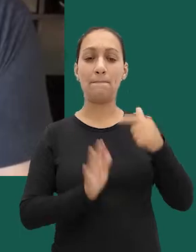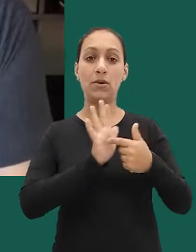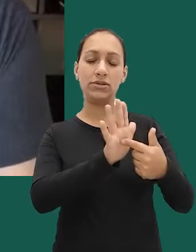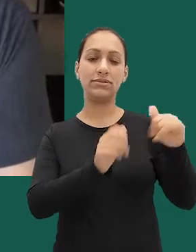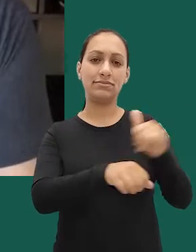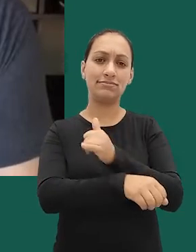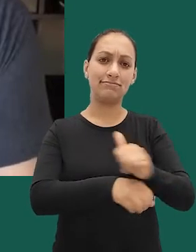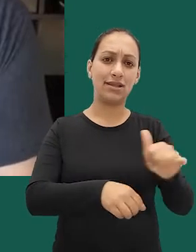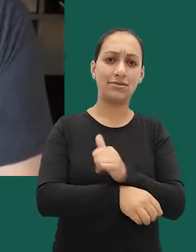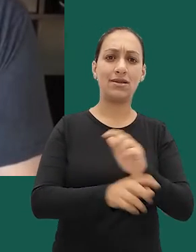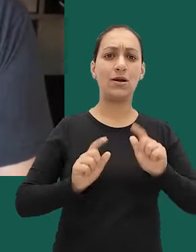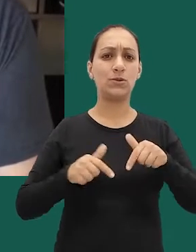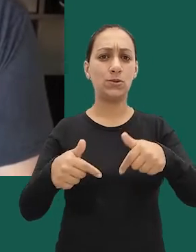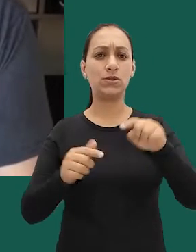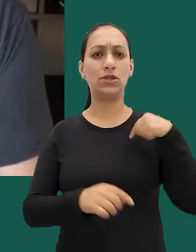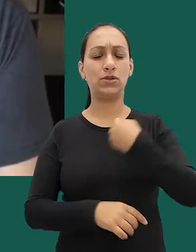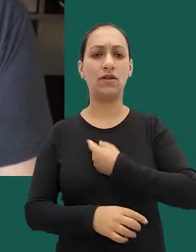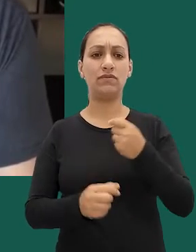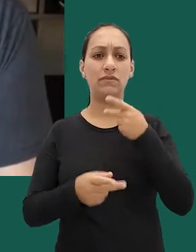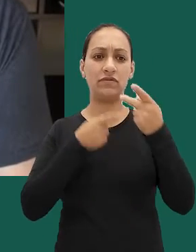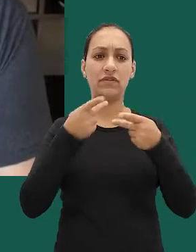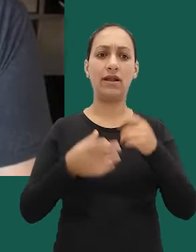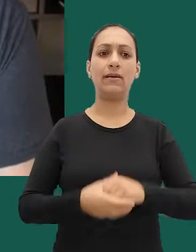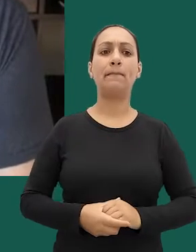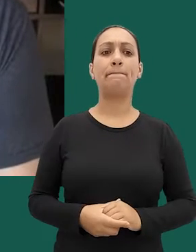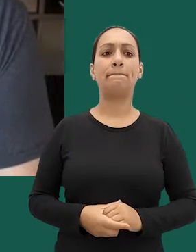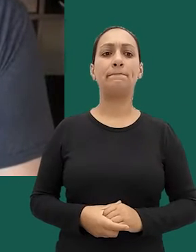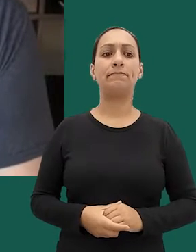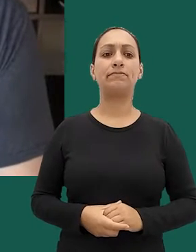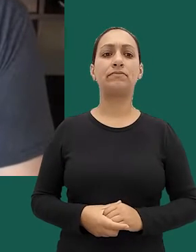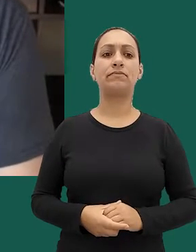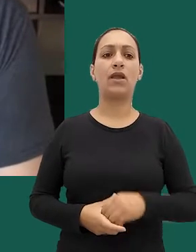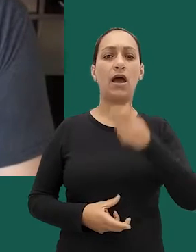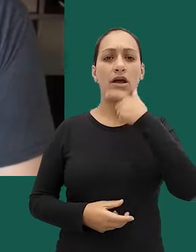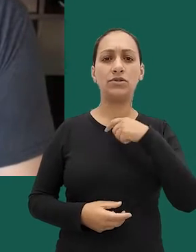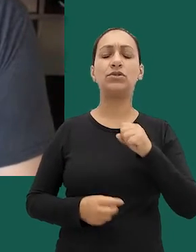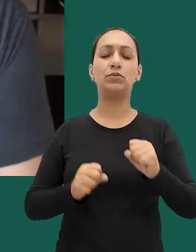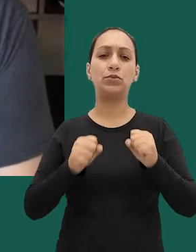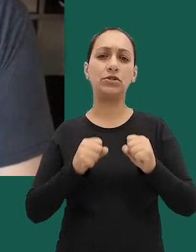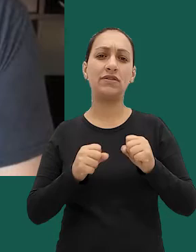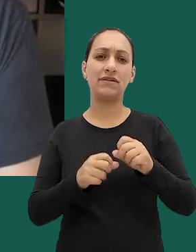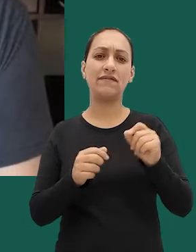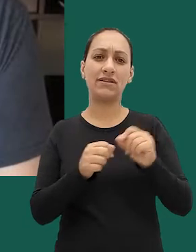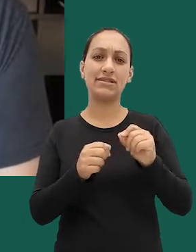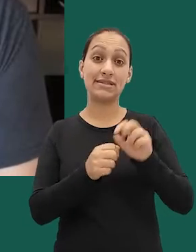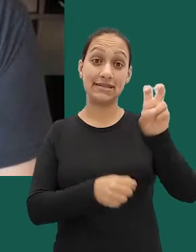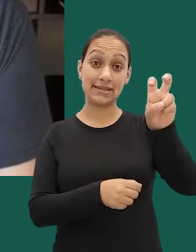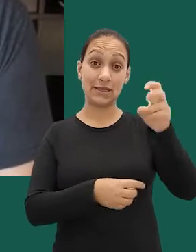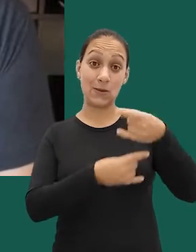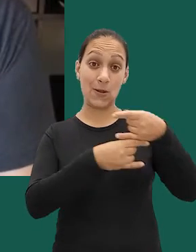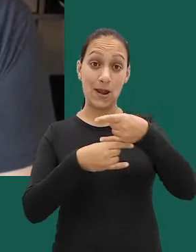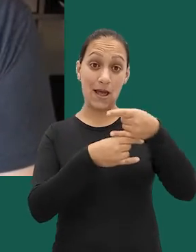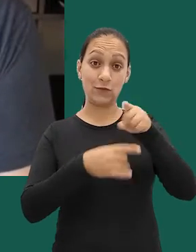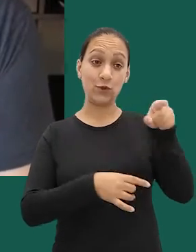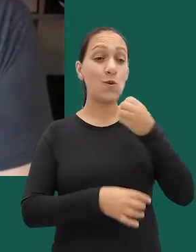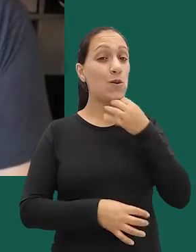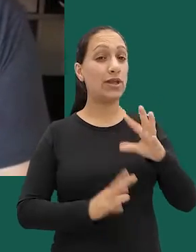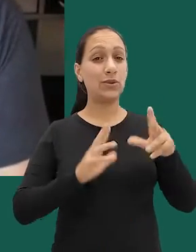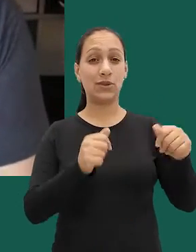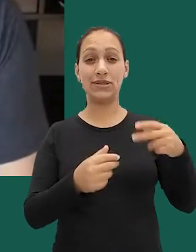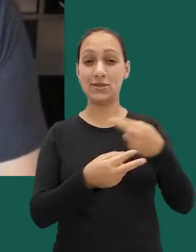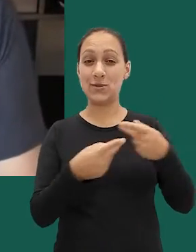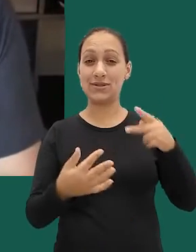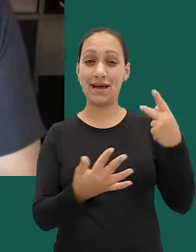gente vai abordar. E acho que a gente poderia fazer mais umas 5 lives dessas para tu contar todos os teus perrengues e as